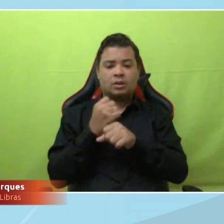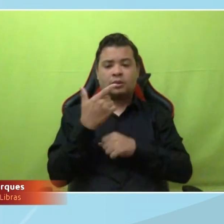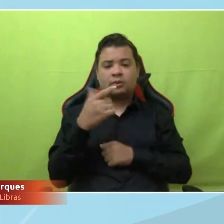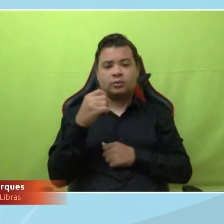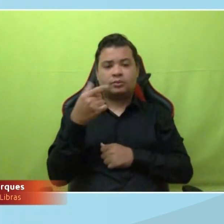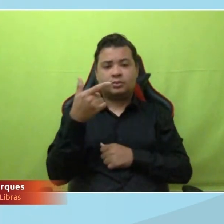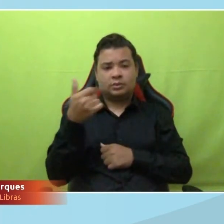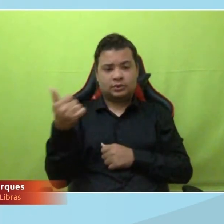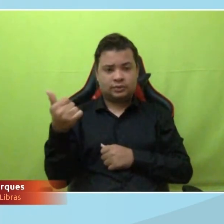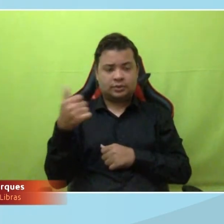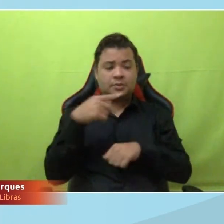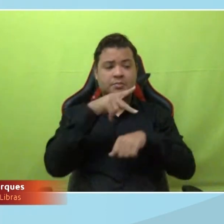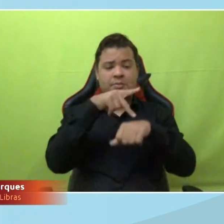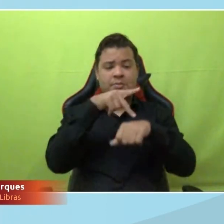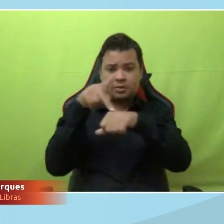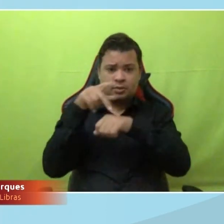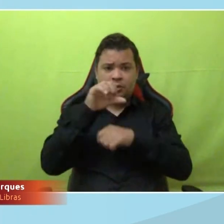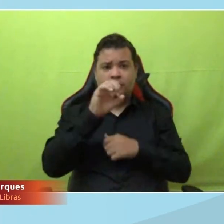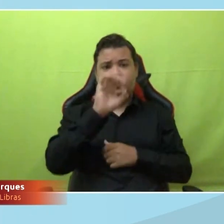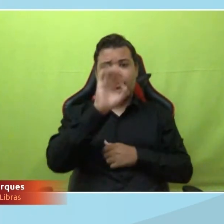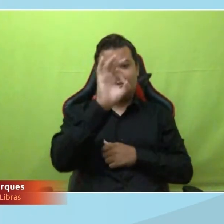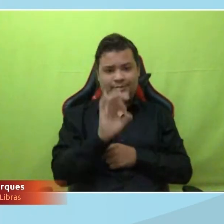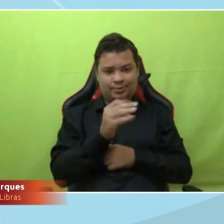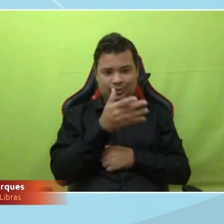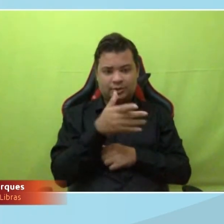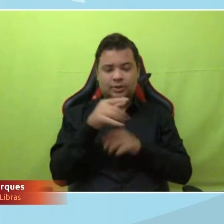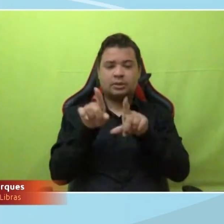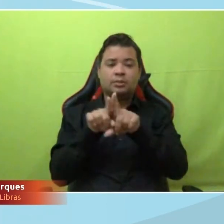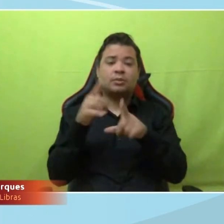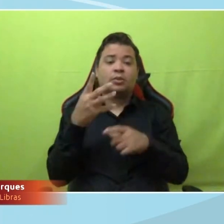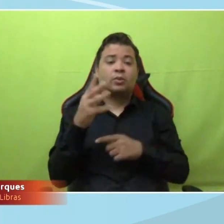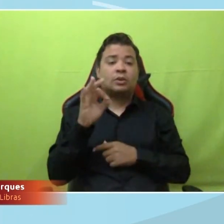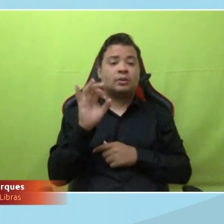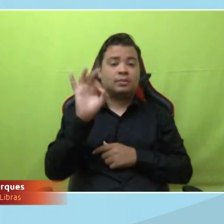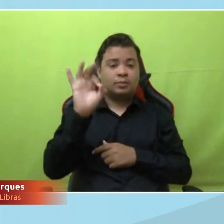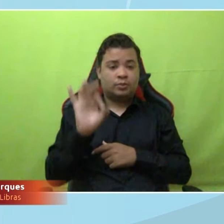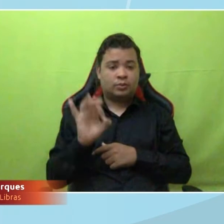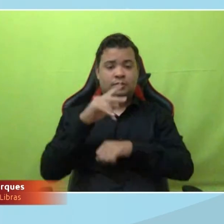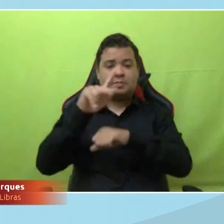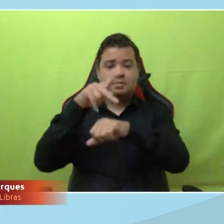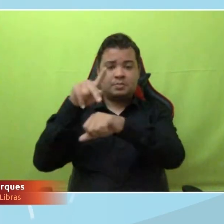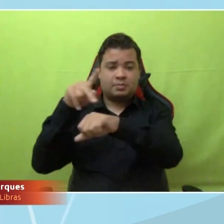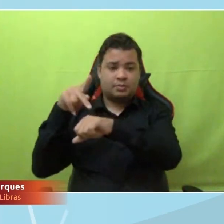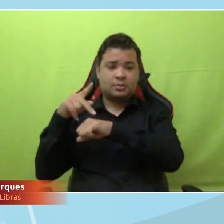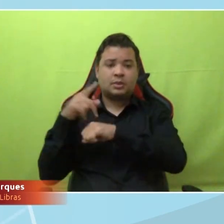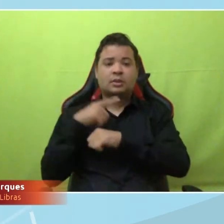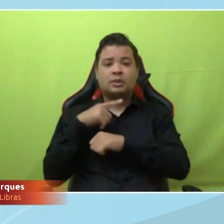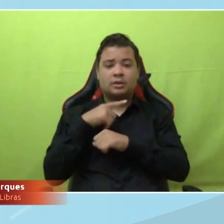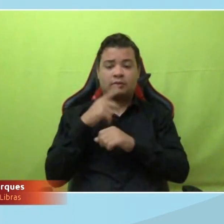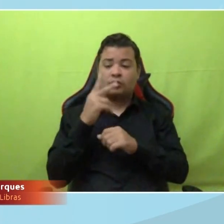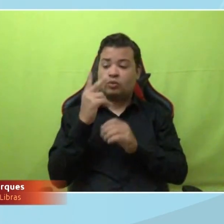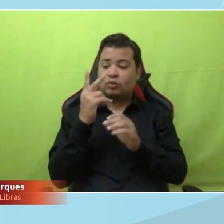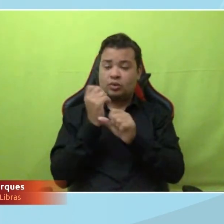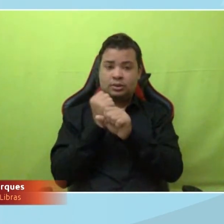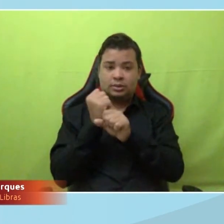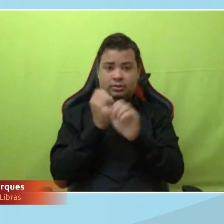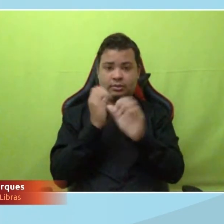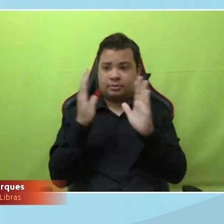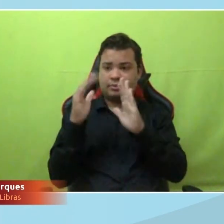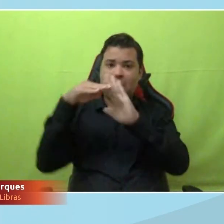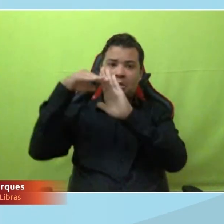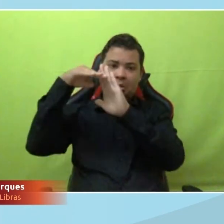90% então desses países, e 40% dos países registraram queda nos 2 anos.